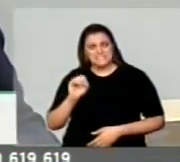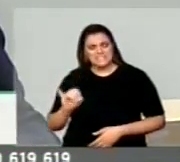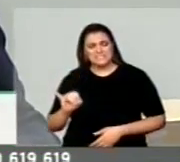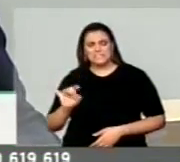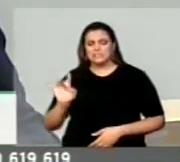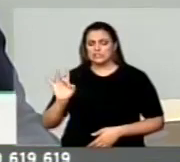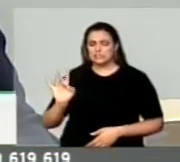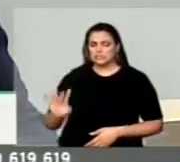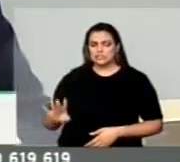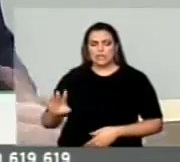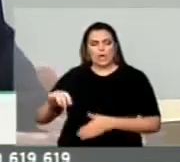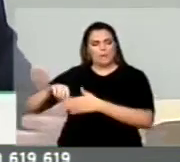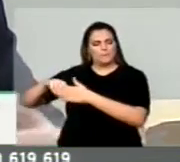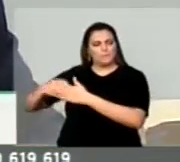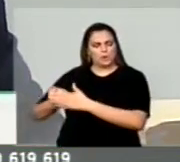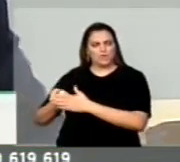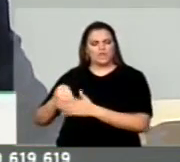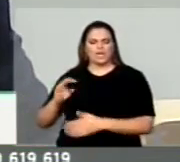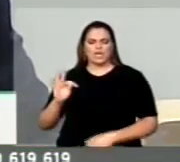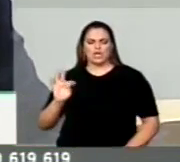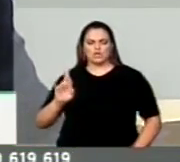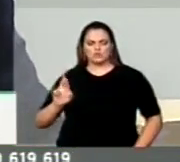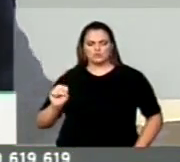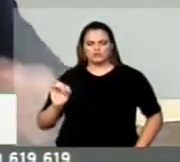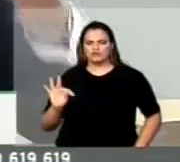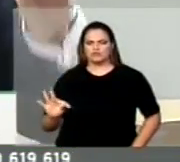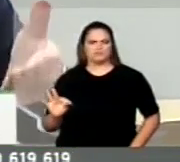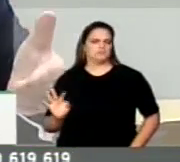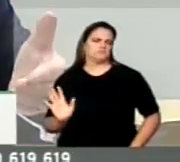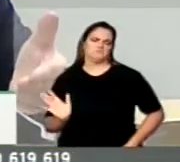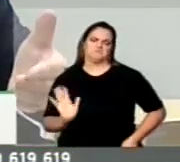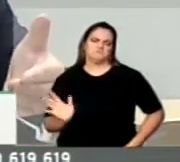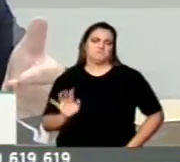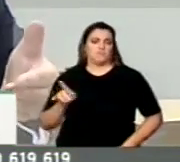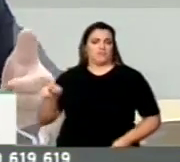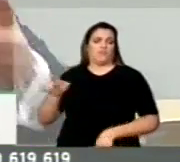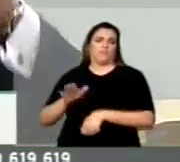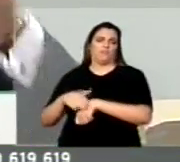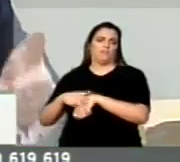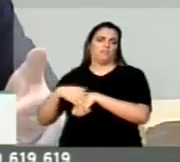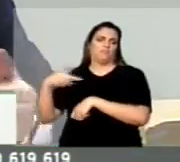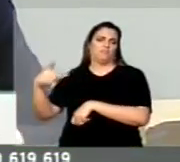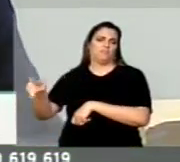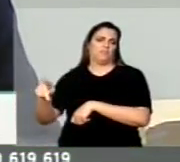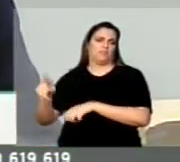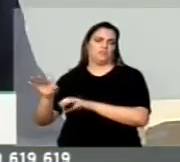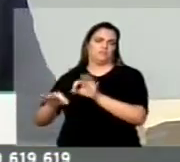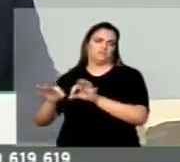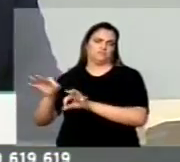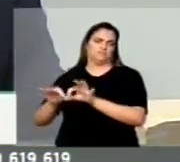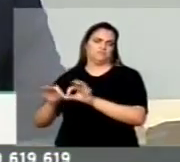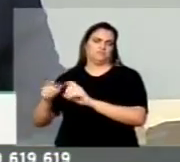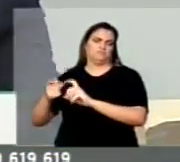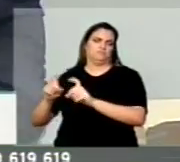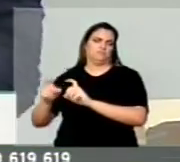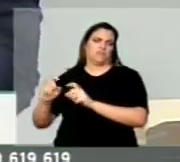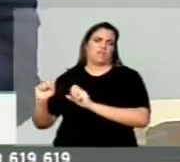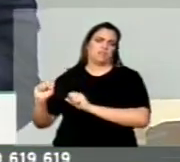bloqueio do trust, somente o trust deveria estar representado, porque é ele o dono do patrimônio e caberia a ele representar.